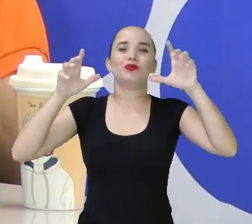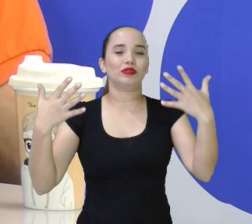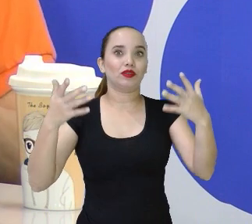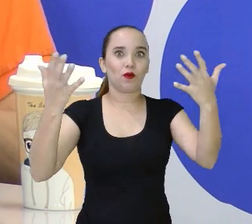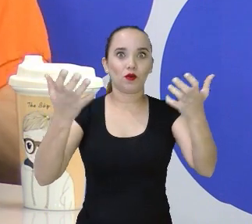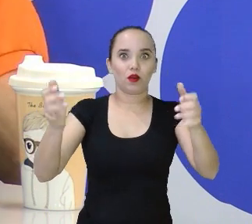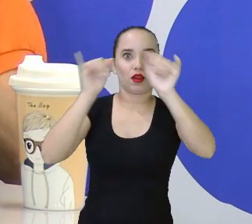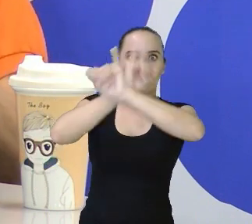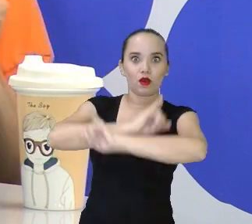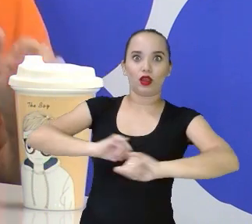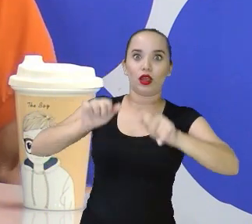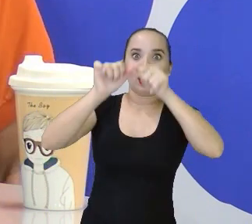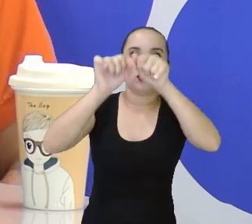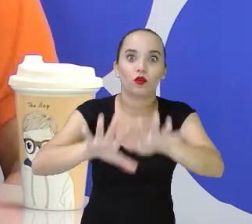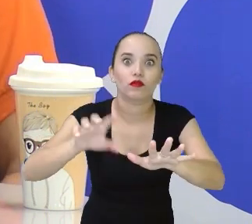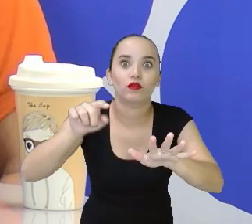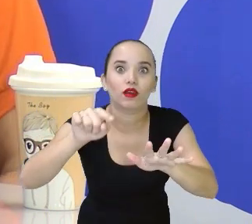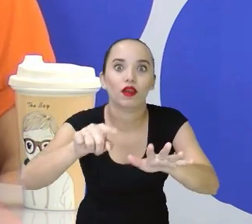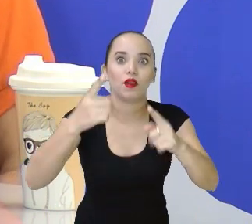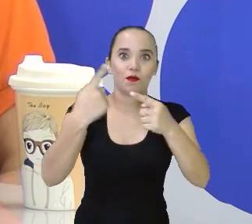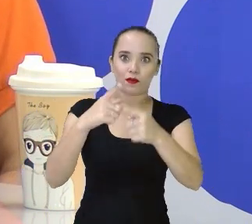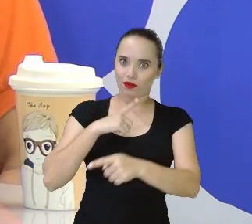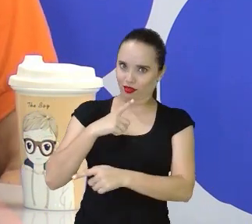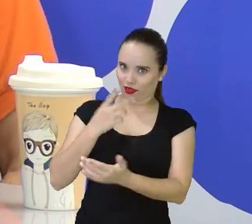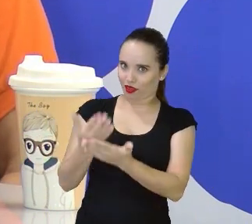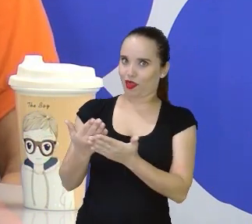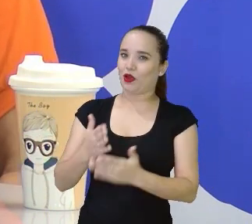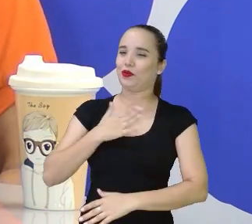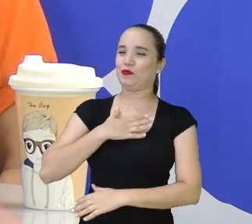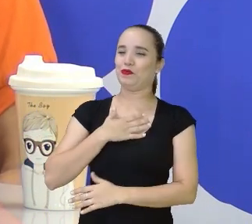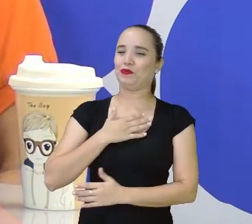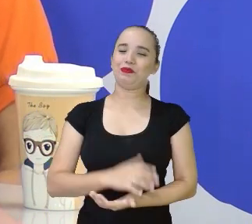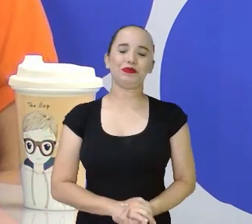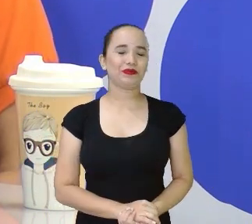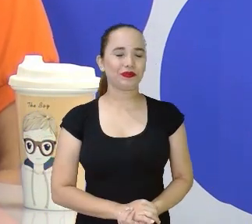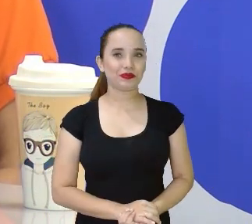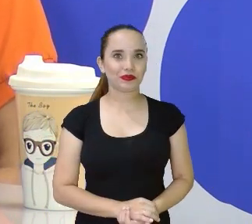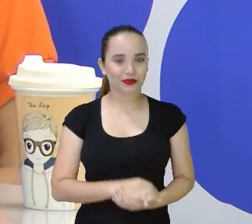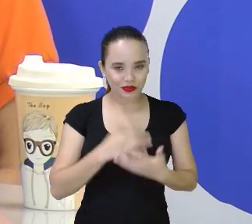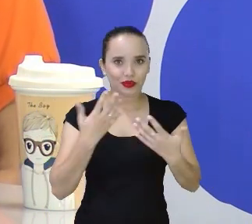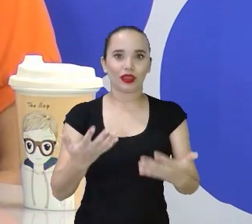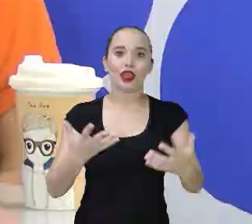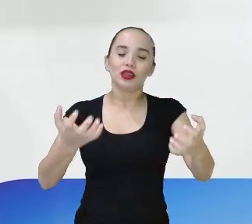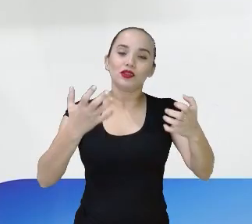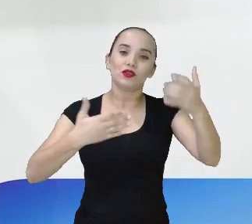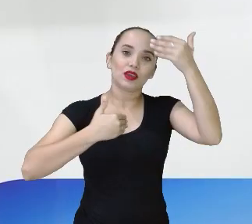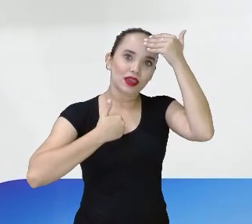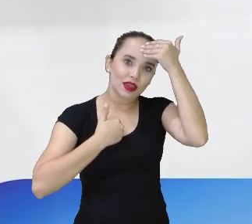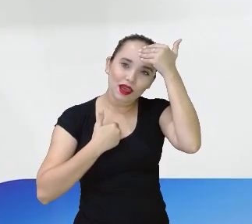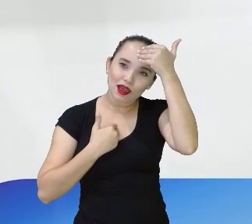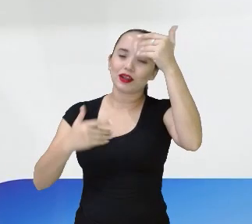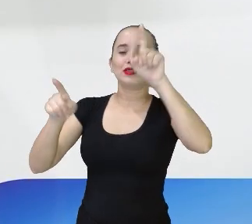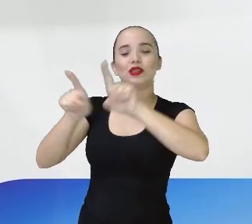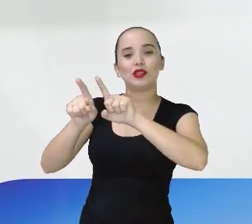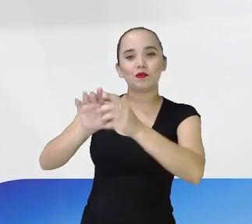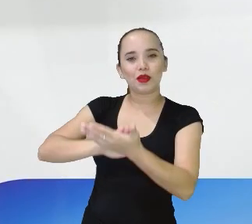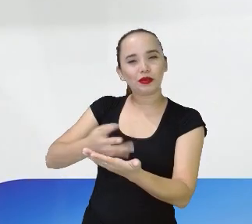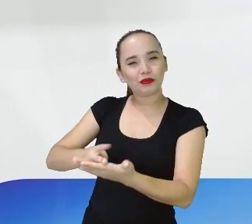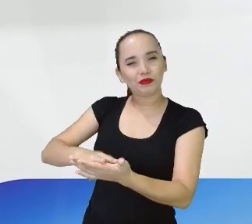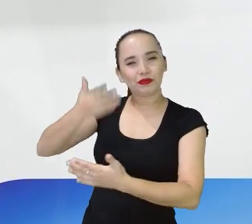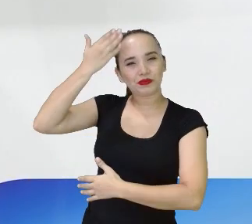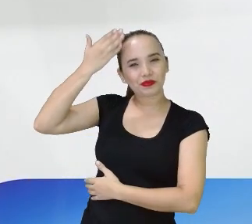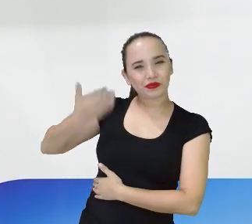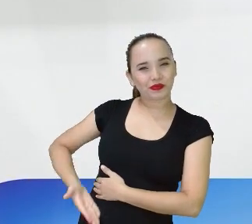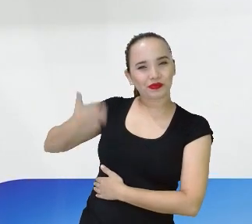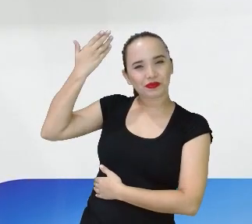tá? Fica aí, porque daqui a pouquinho tem aula comigo. É isso aí. Então, agradecendo a nossa intérprete de livros, Brielle,